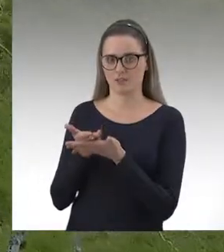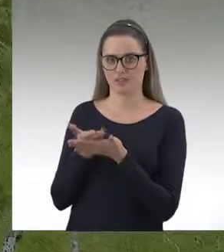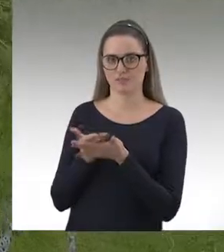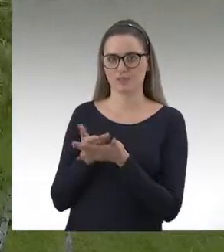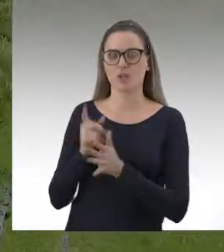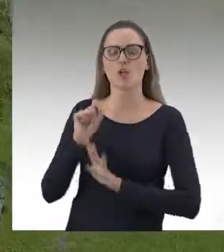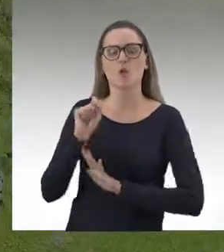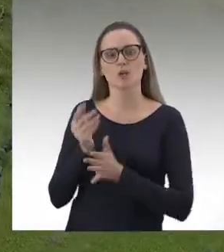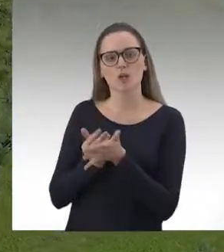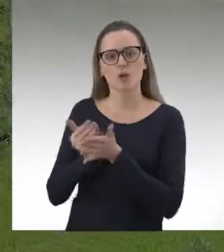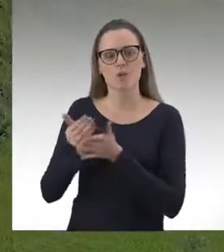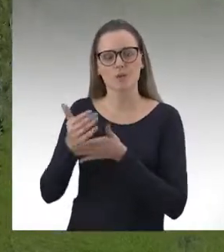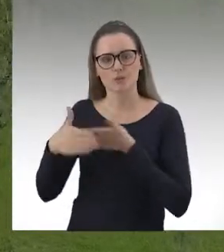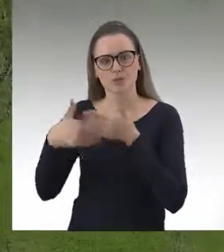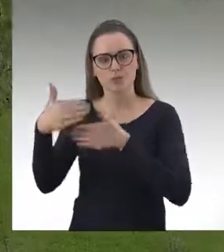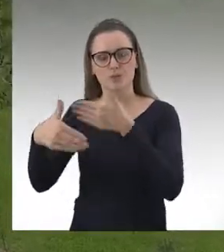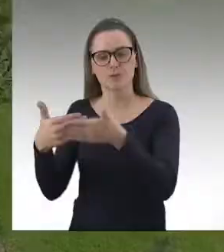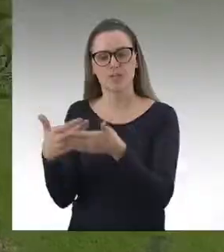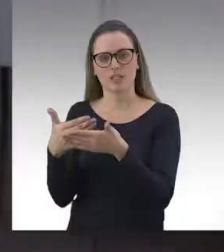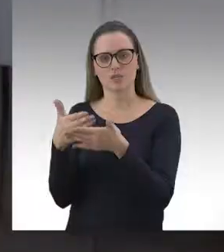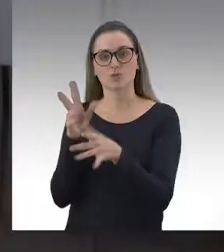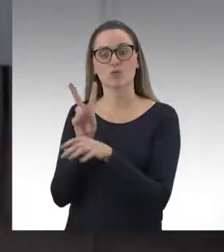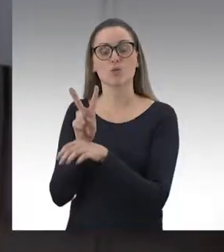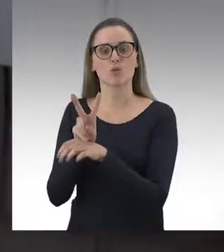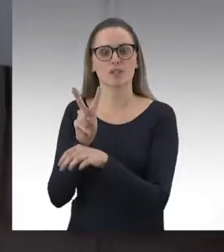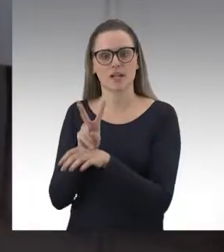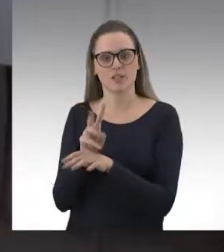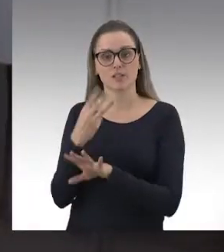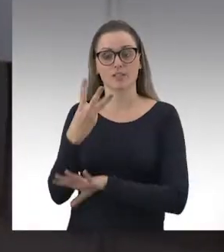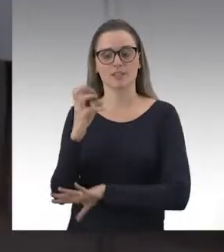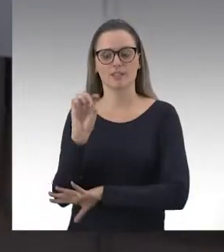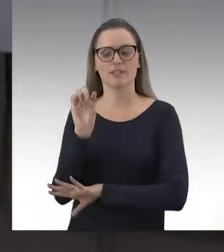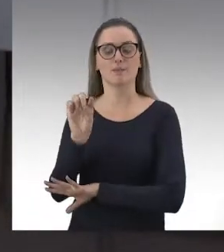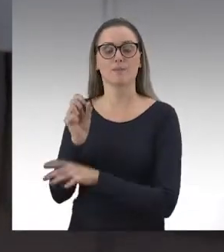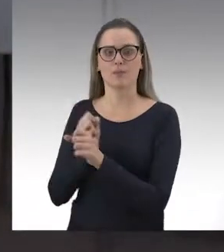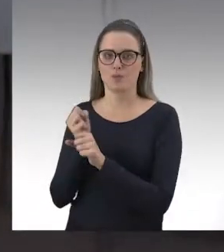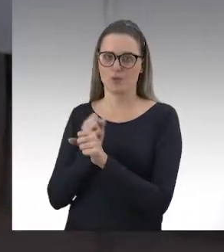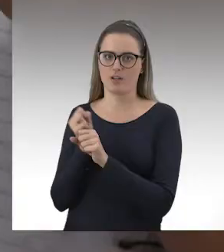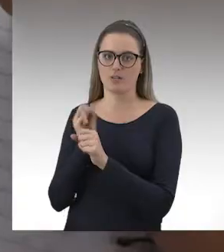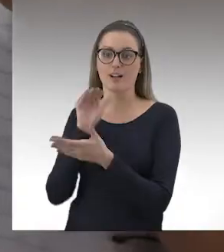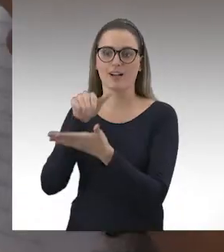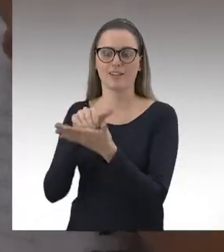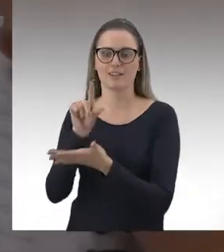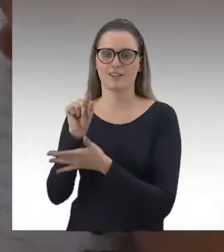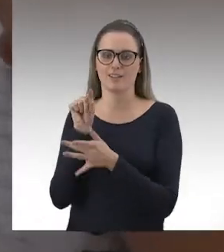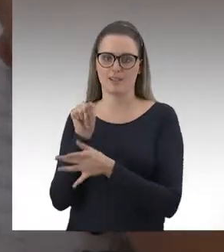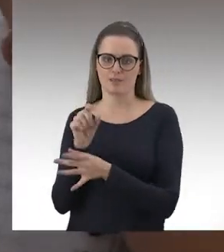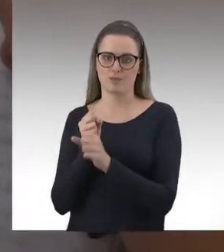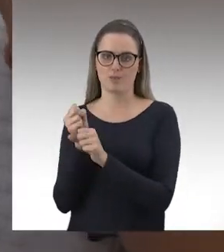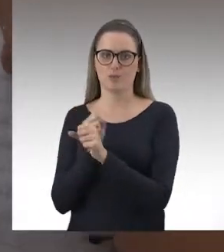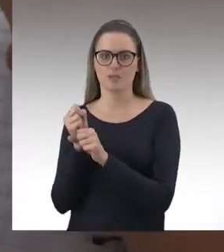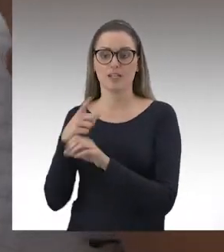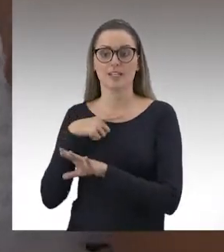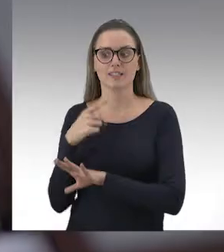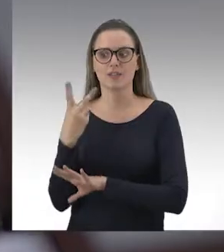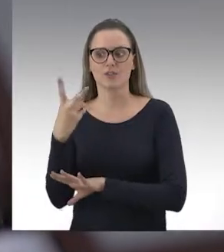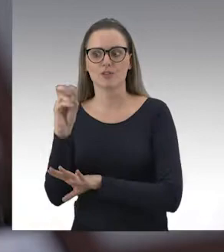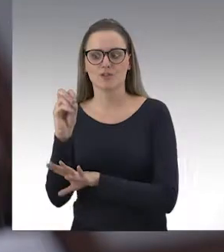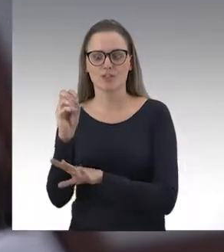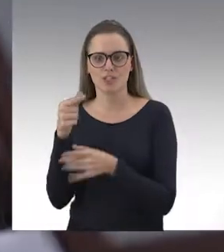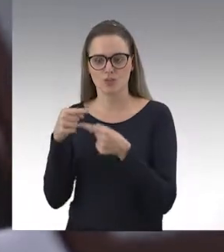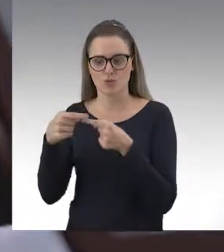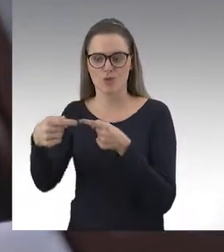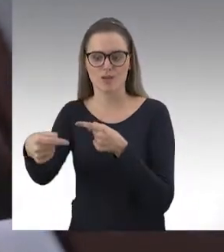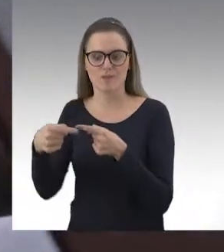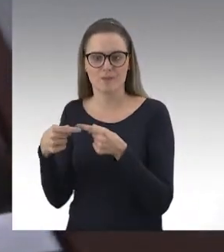E se iniciou esse processo de começar a cultivar de 30 mil anos até 10 mil anos. Então foram 20 mil anos praticamente